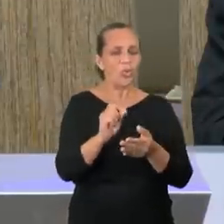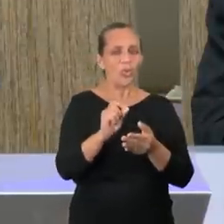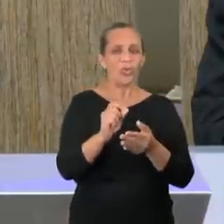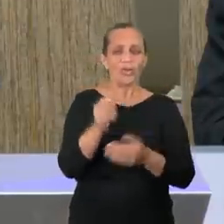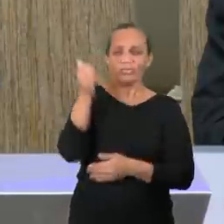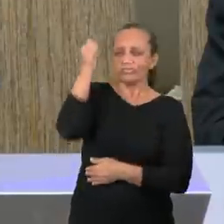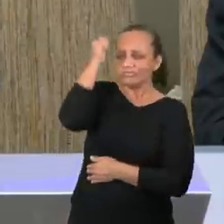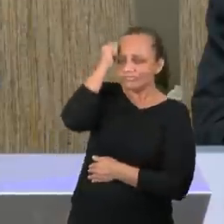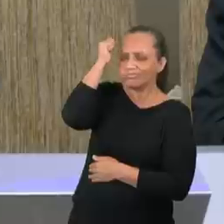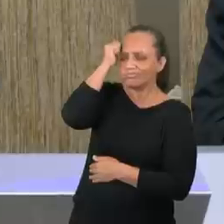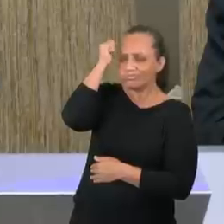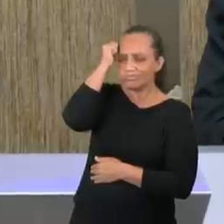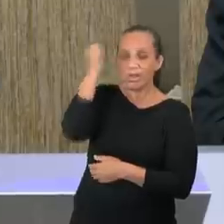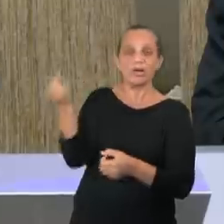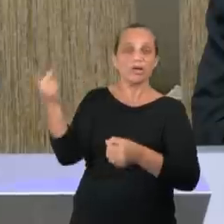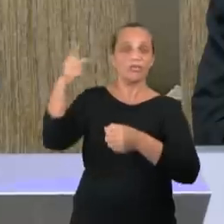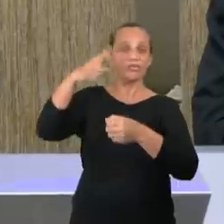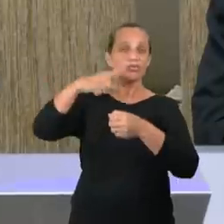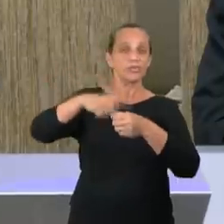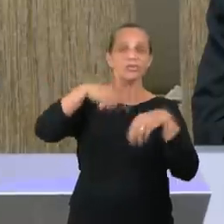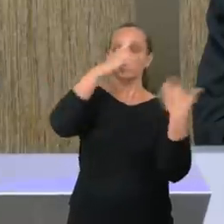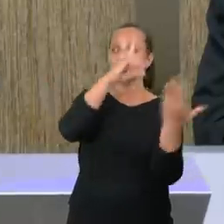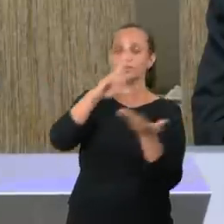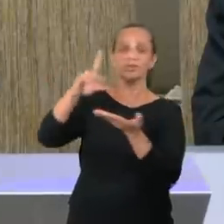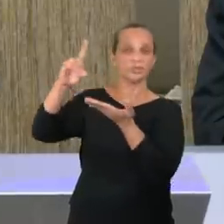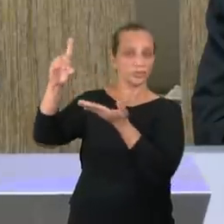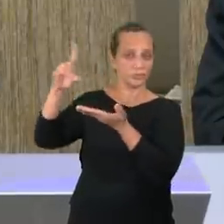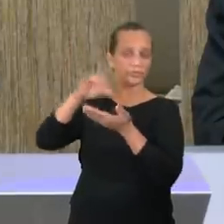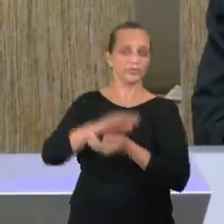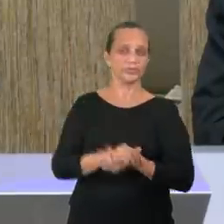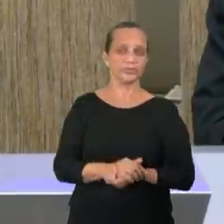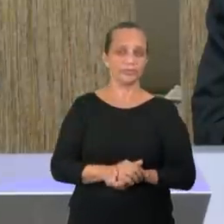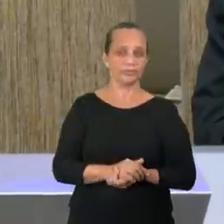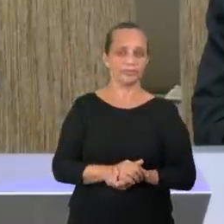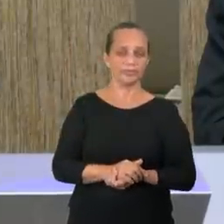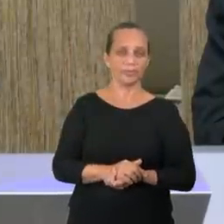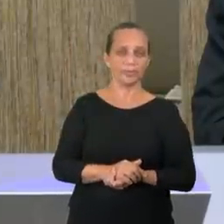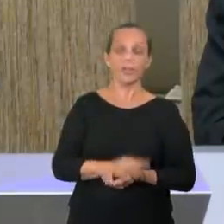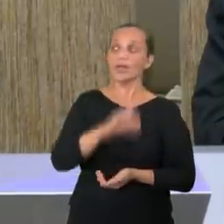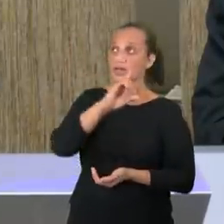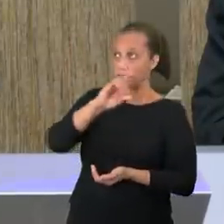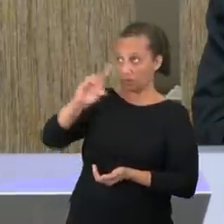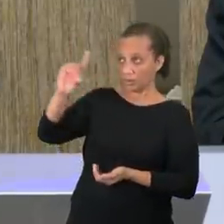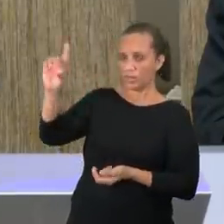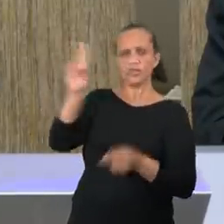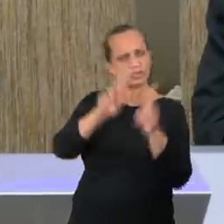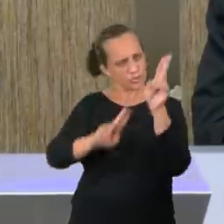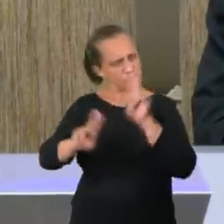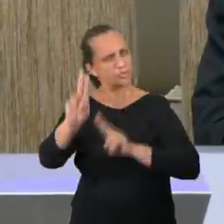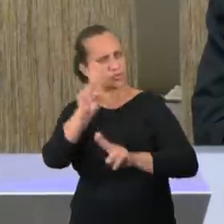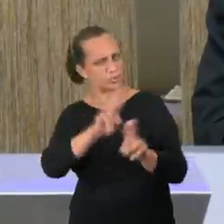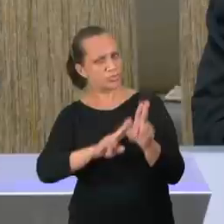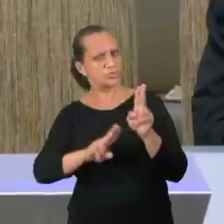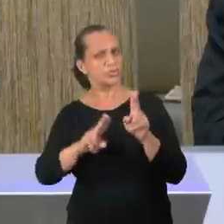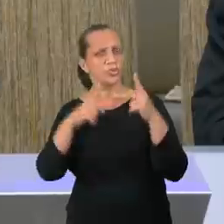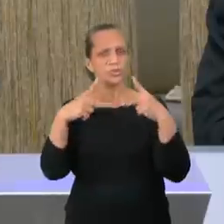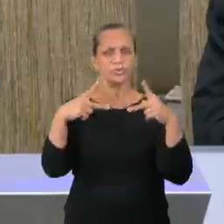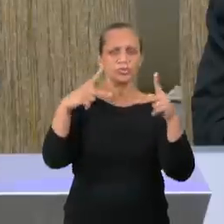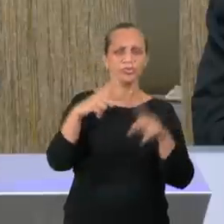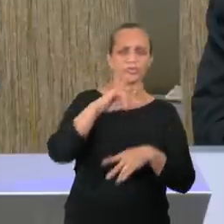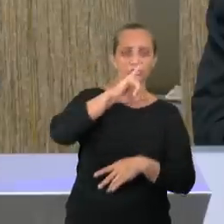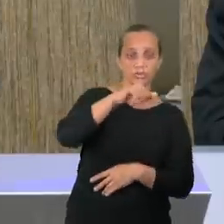arrependimento, volta para Deus. Deus usou o profeta Joel para dar